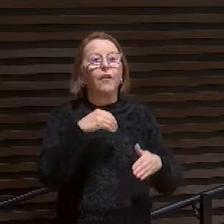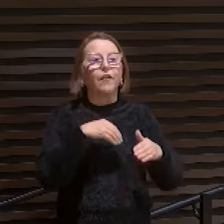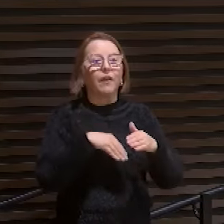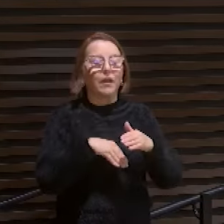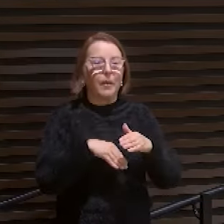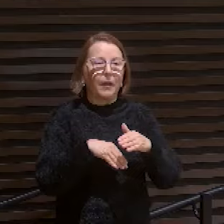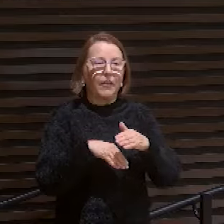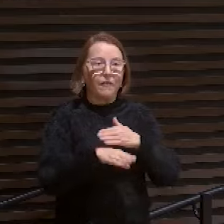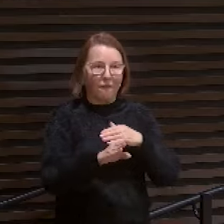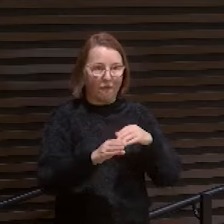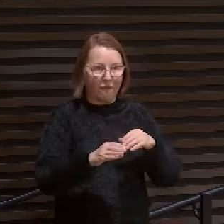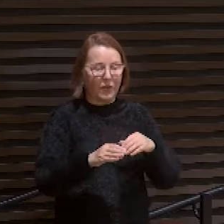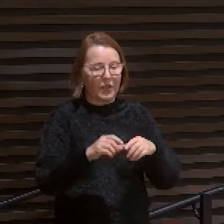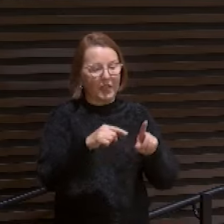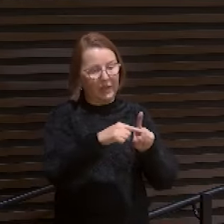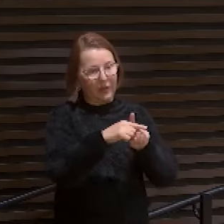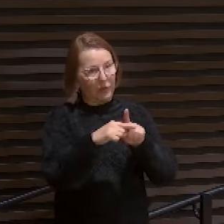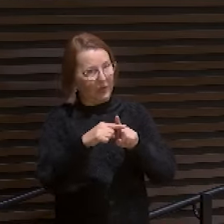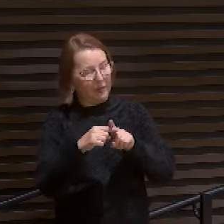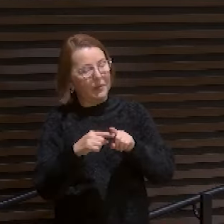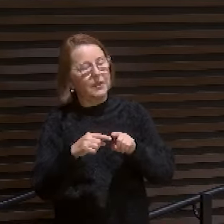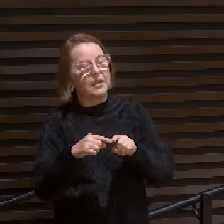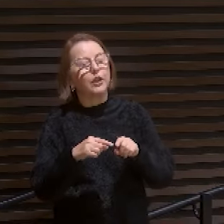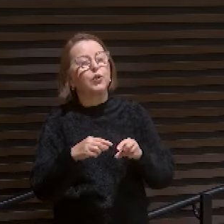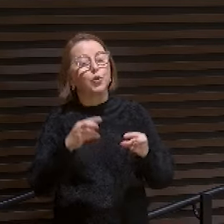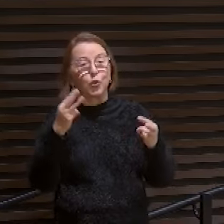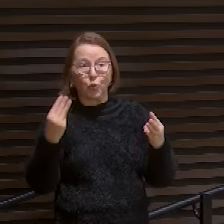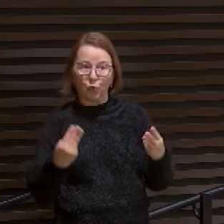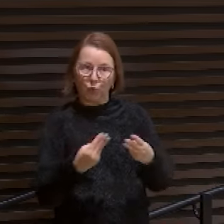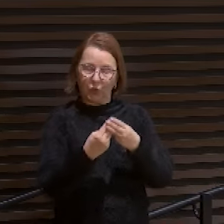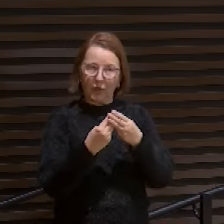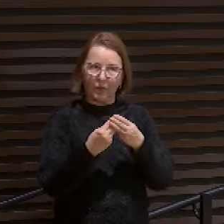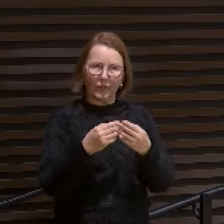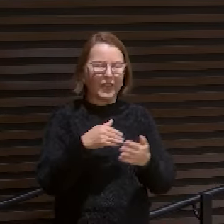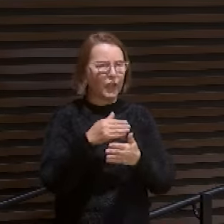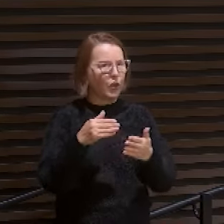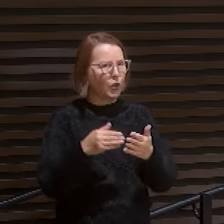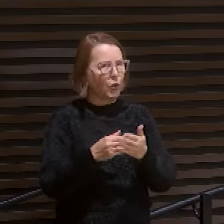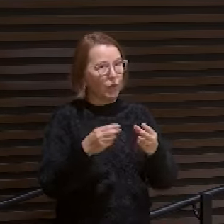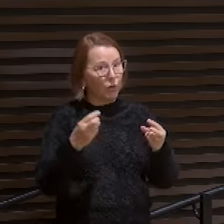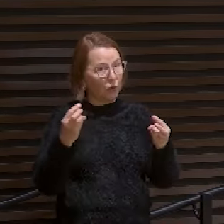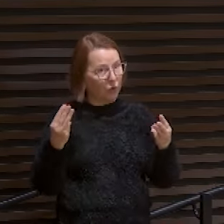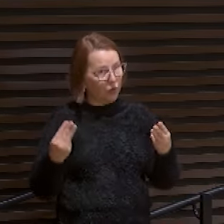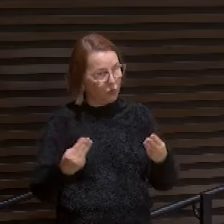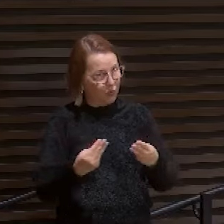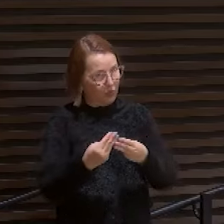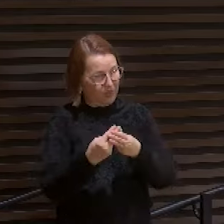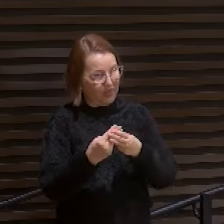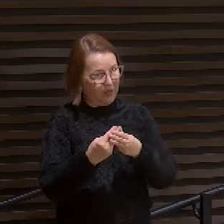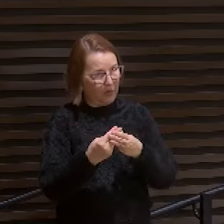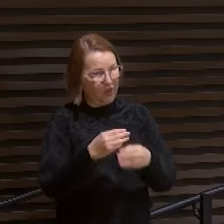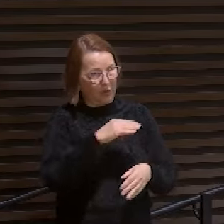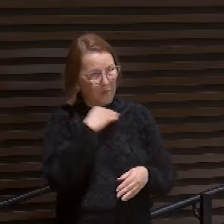judeu. E todo judeu que morre pelo mundo é enterrado no cemitério judeu.